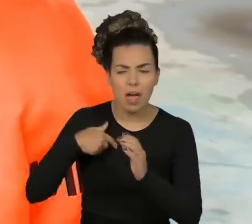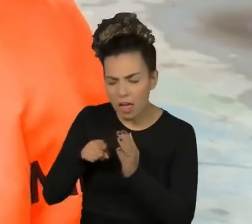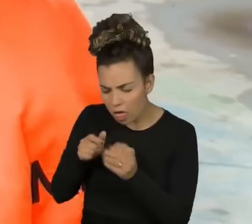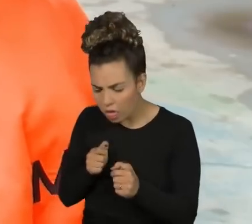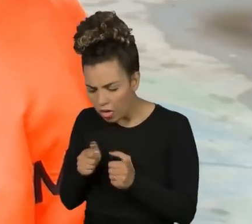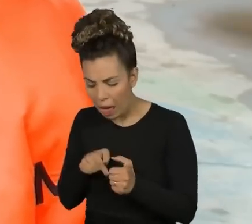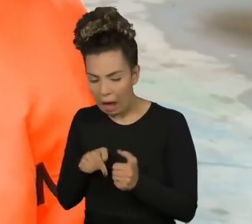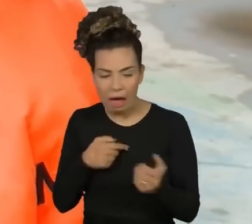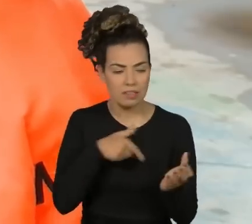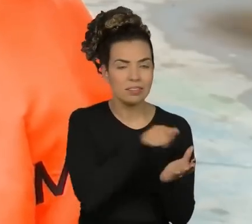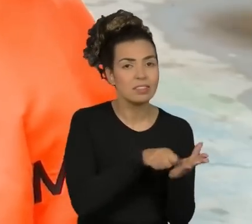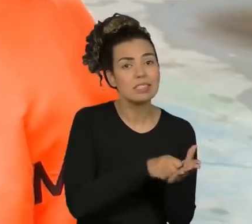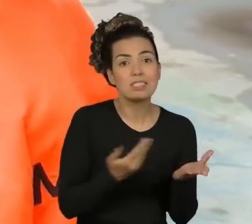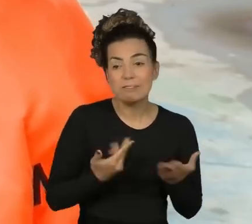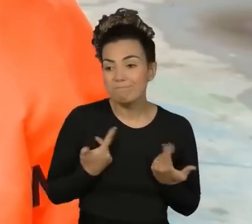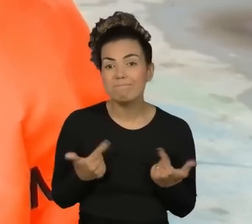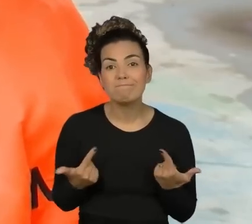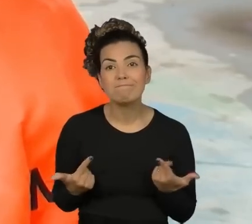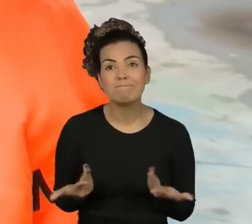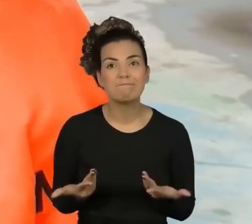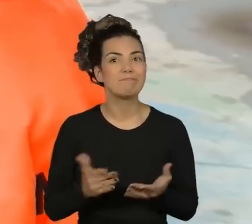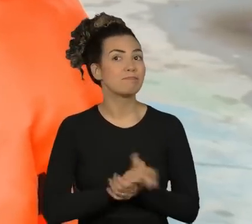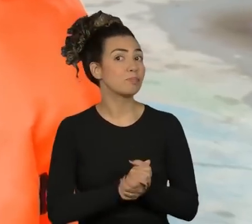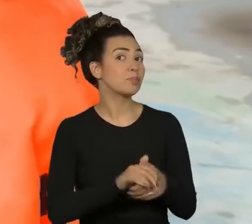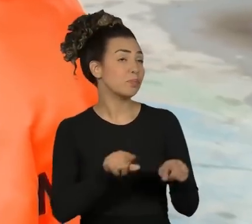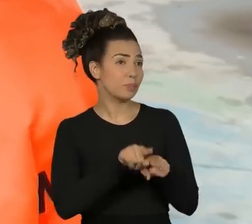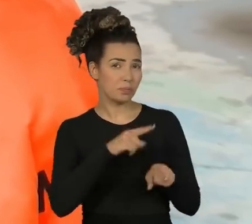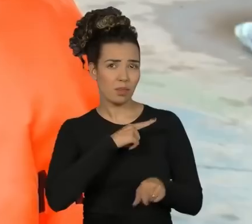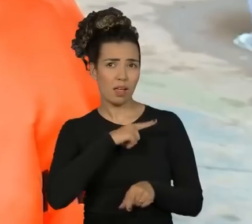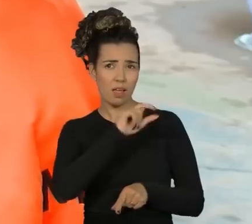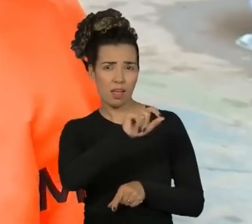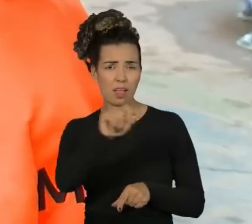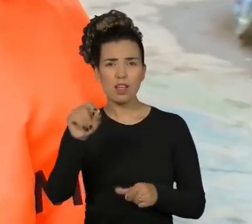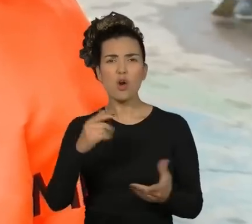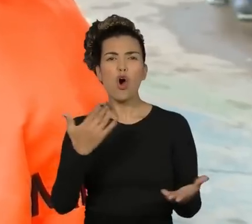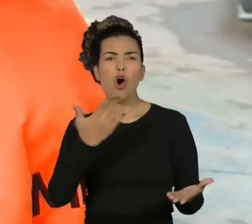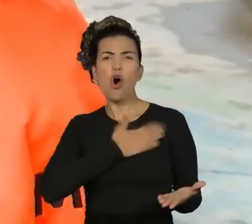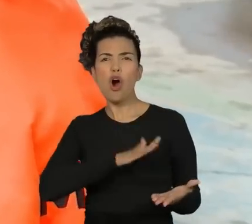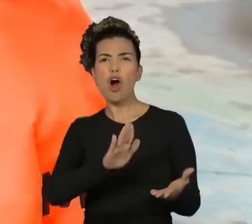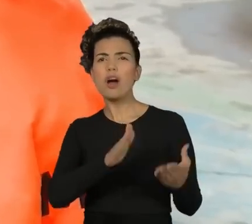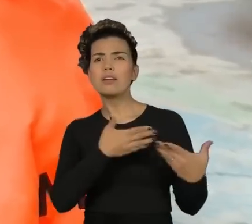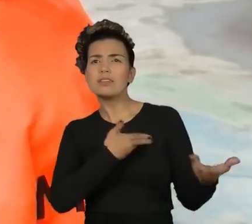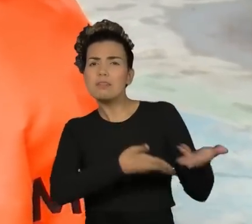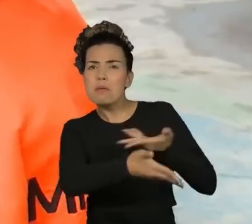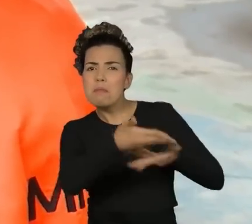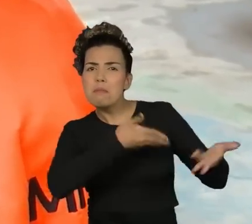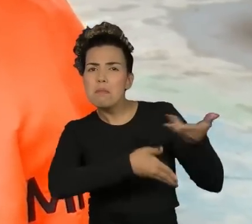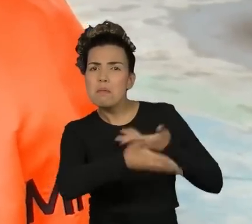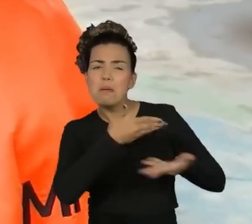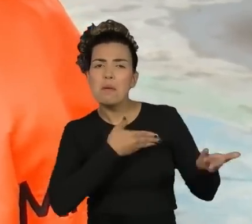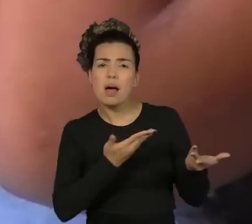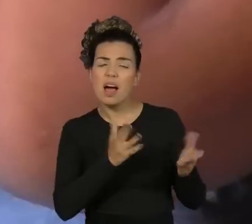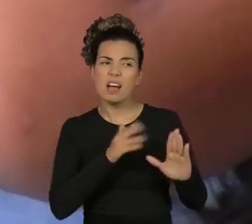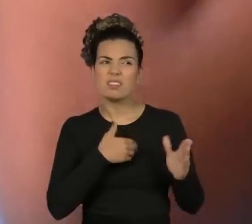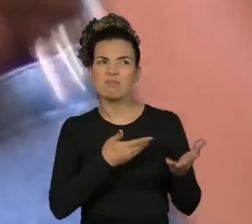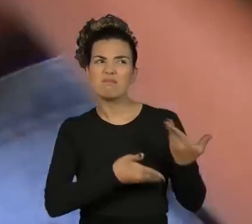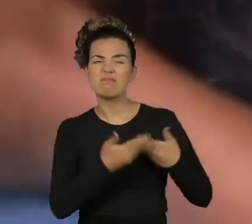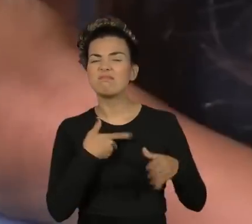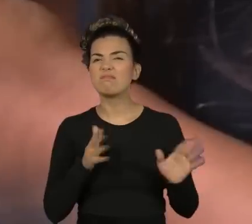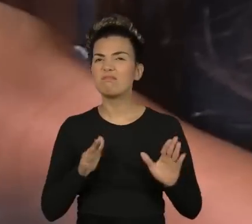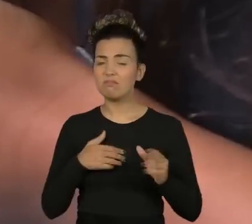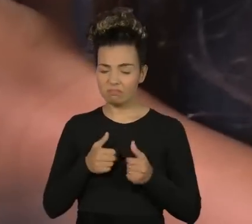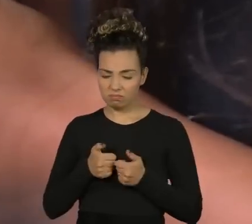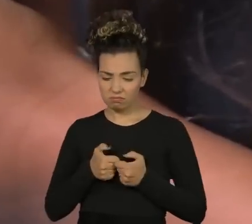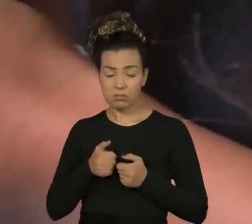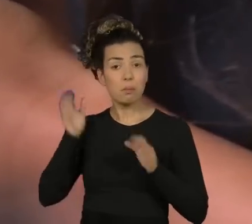gente antissocial que não gosta de ficar interagindo com as pessoas no recreio, fica mexendo no celular, mas ao mesmo